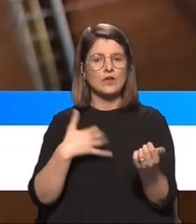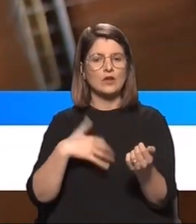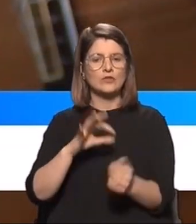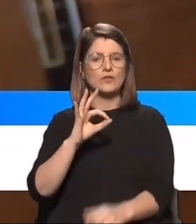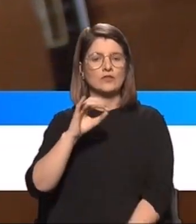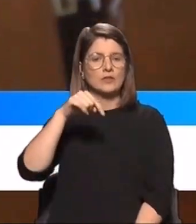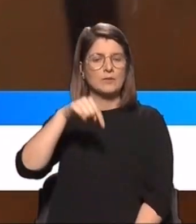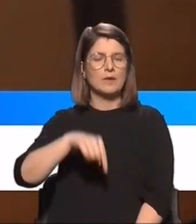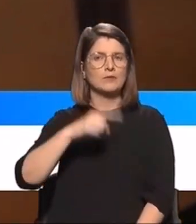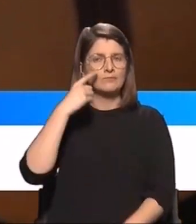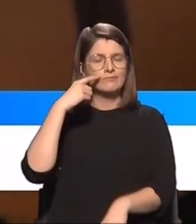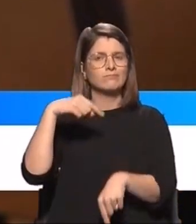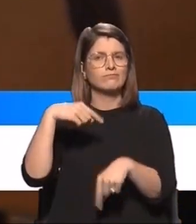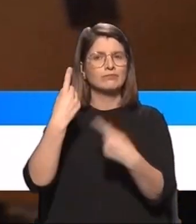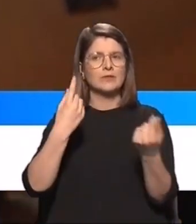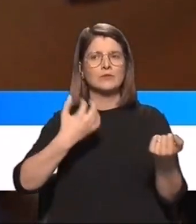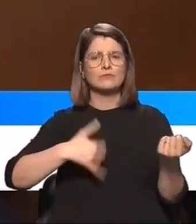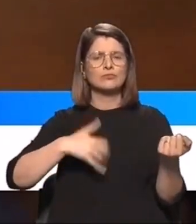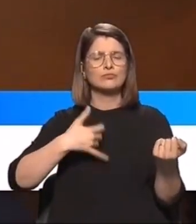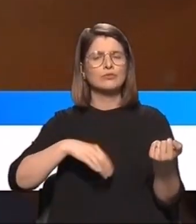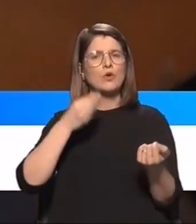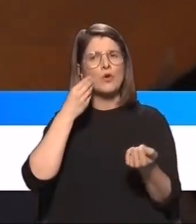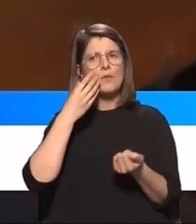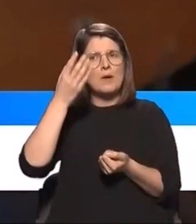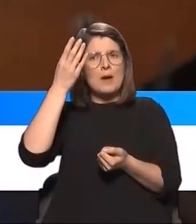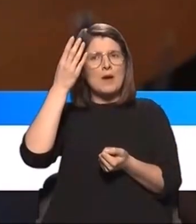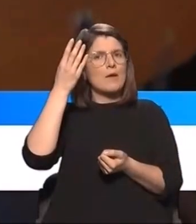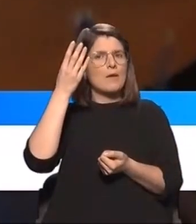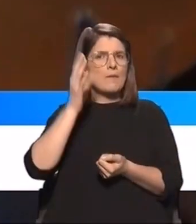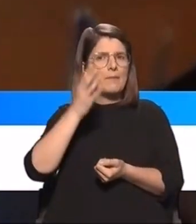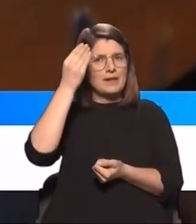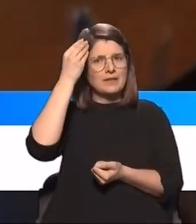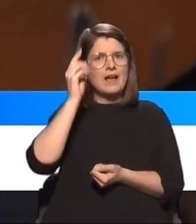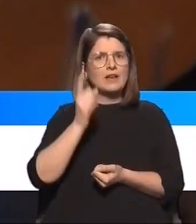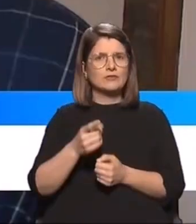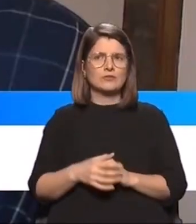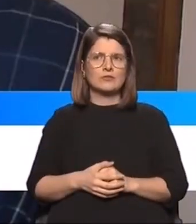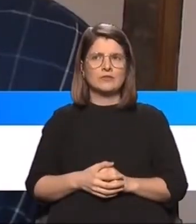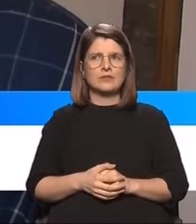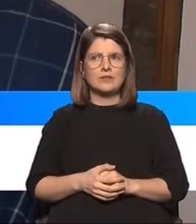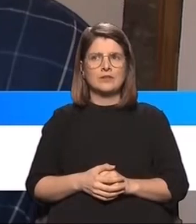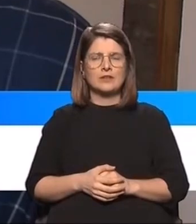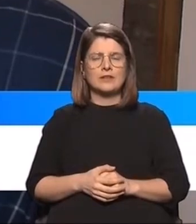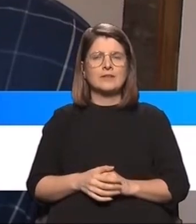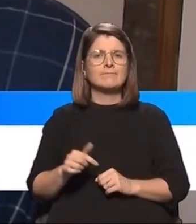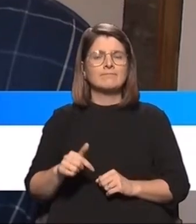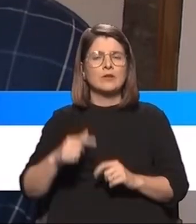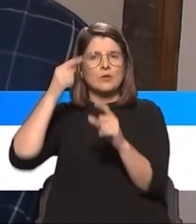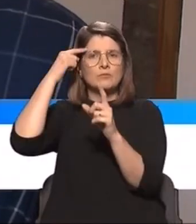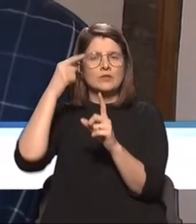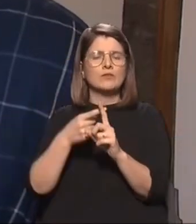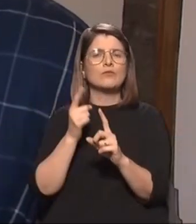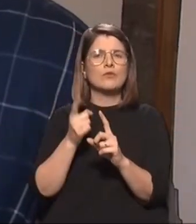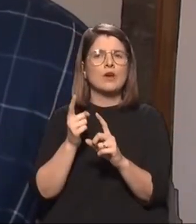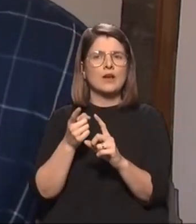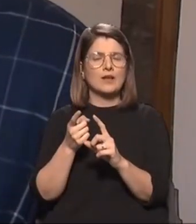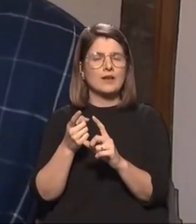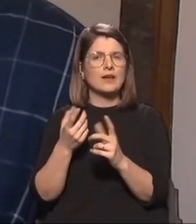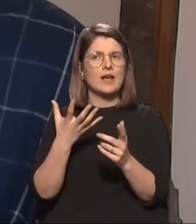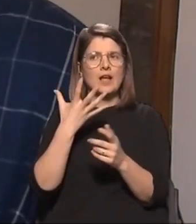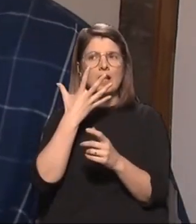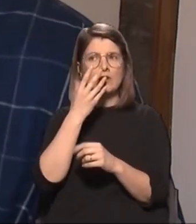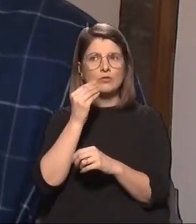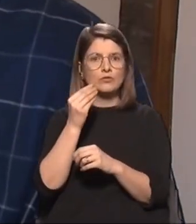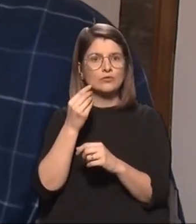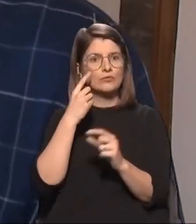Baixo demonstrarem em que ponto está o estado da arte. O objetivo das nossas audições são sempre colocar os alunos num momento